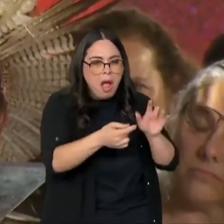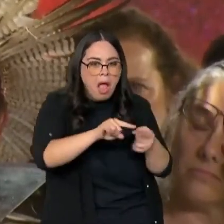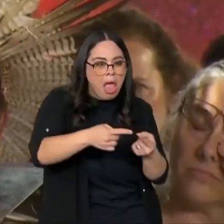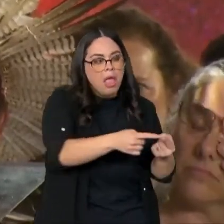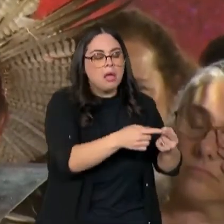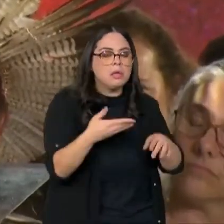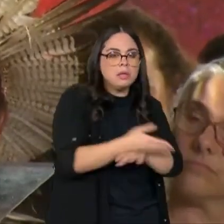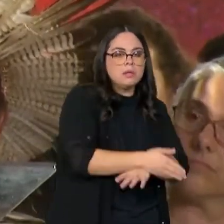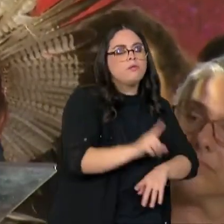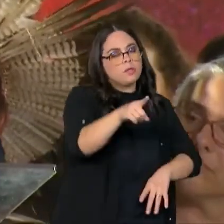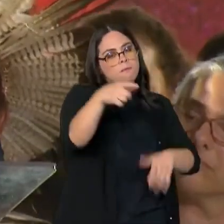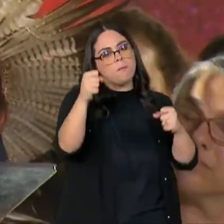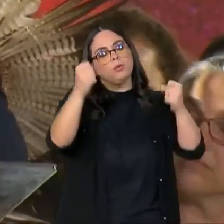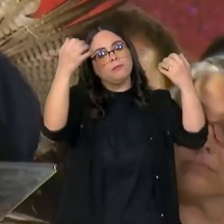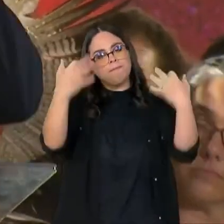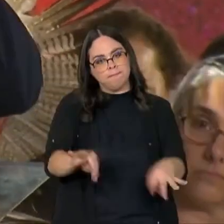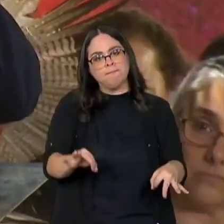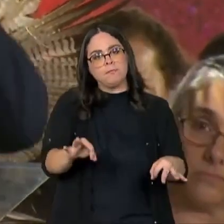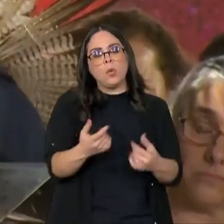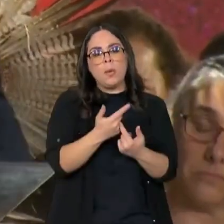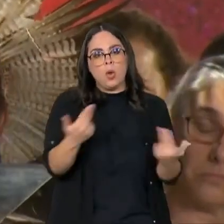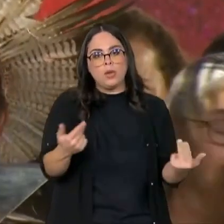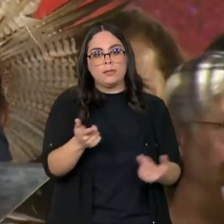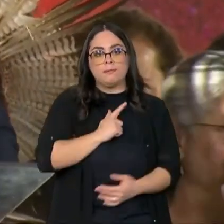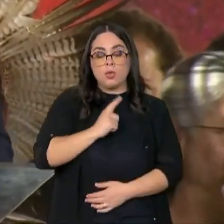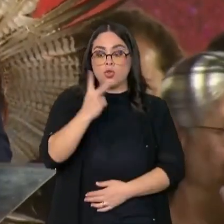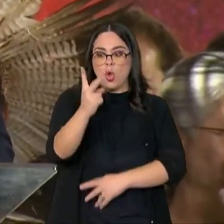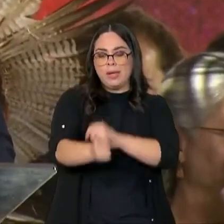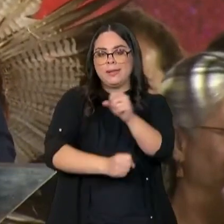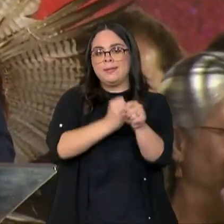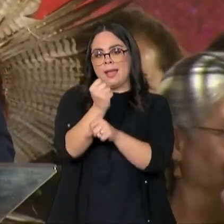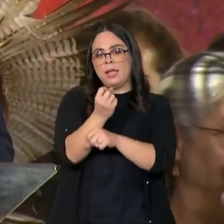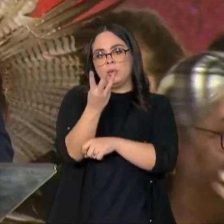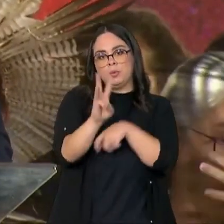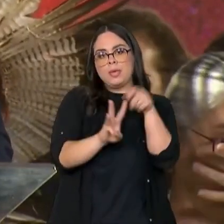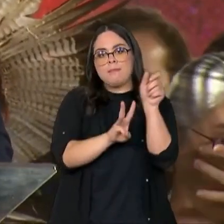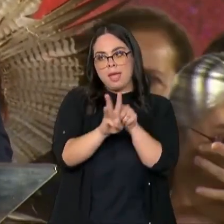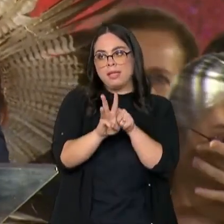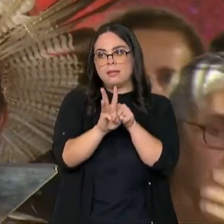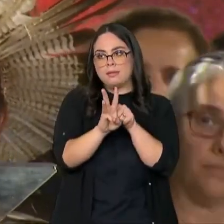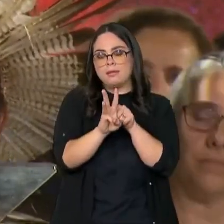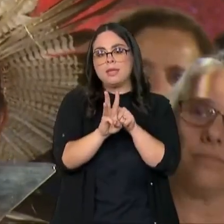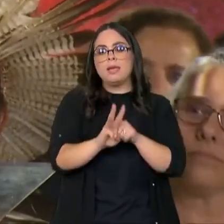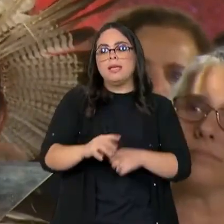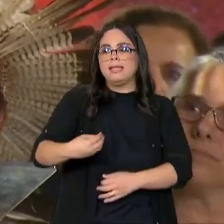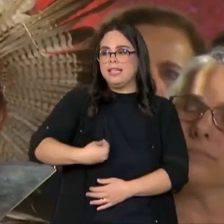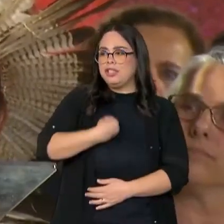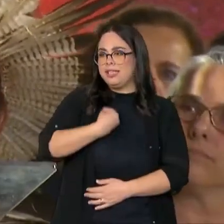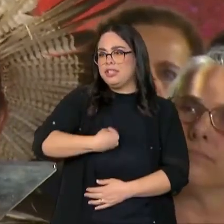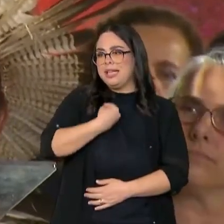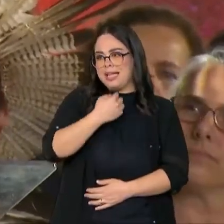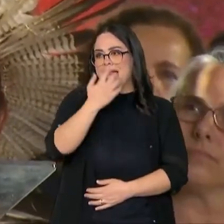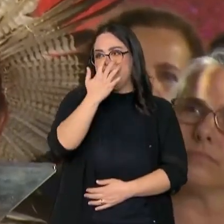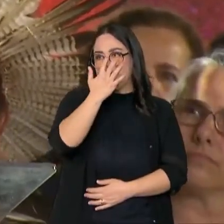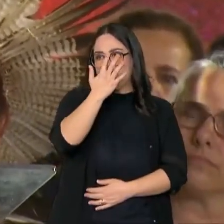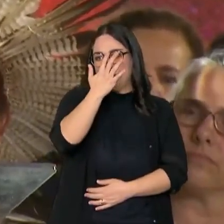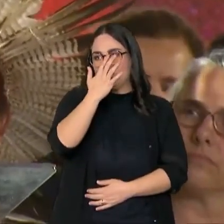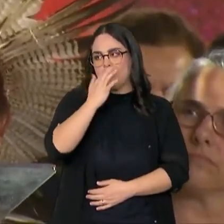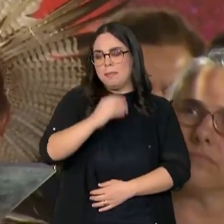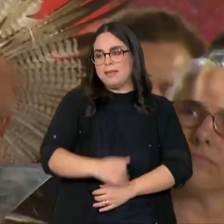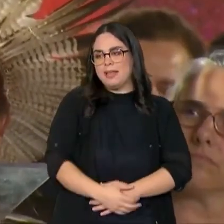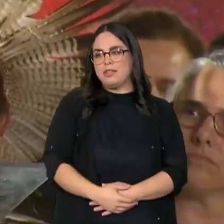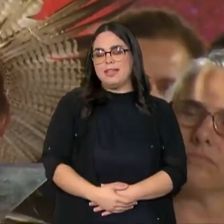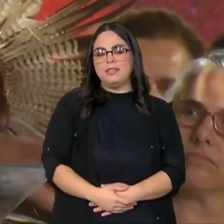podem ter certeza de uma coisa. Eu tenho mais 2 anos e 3 meses de governo. Vocês sabem o que acontecia